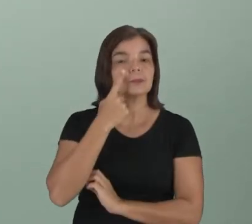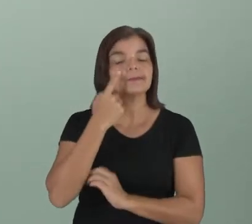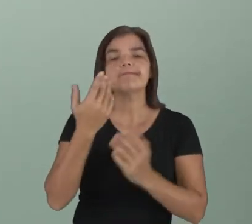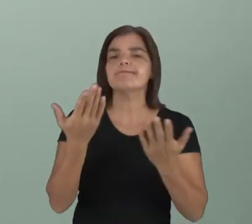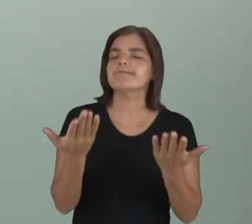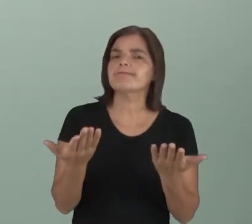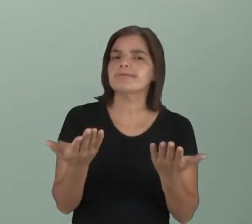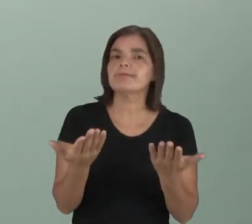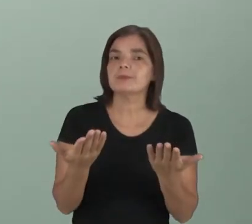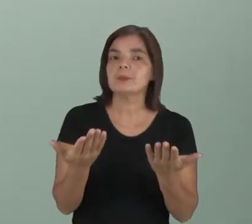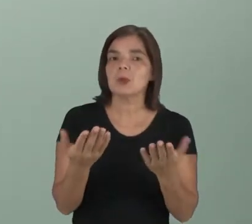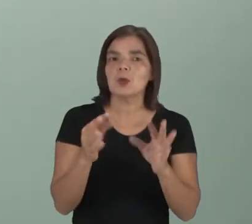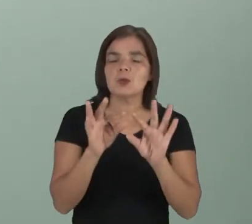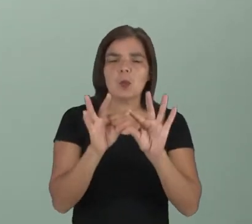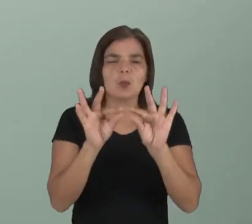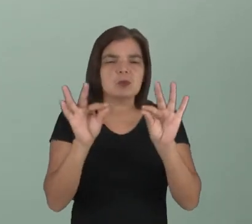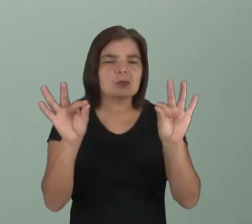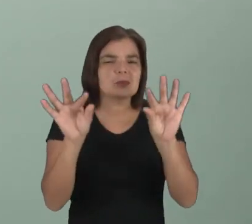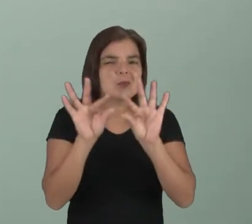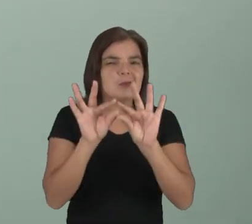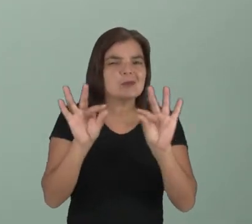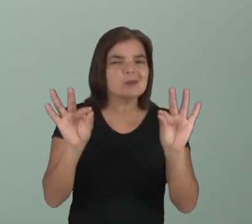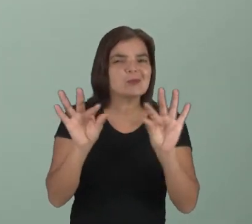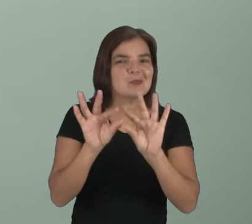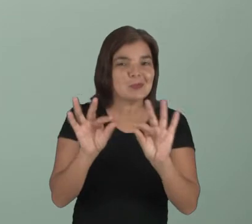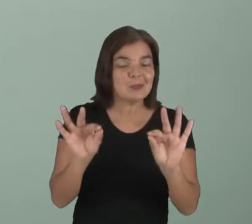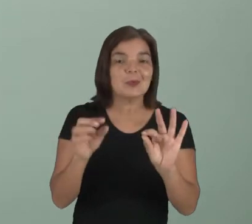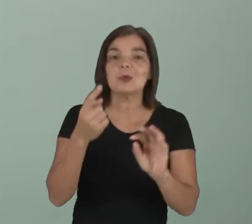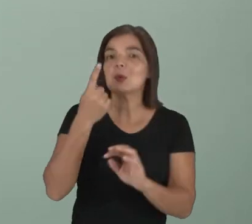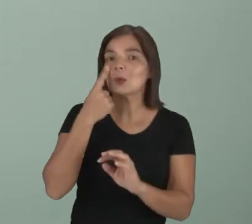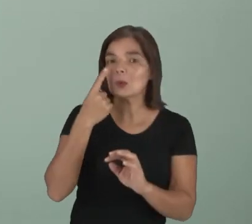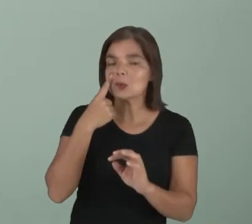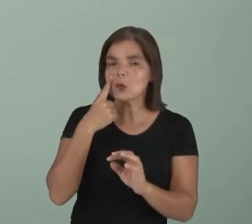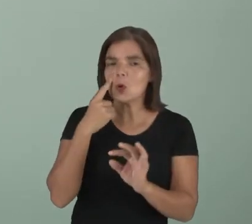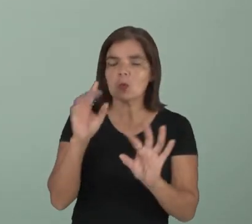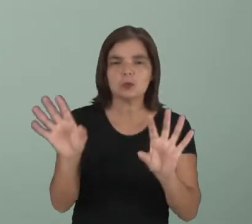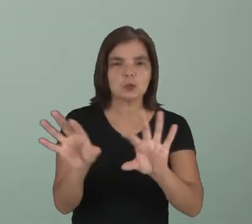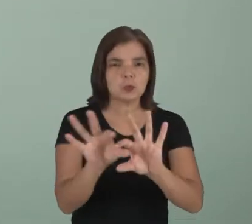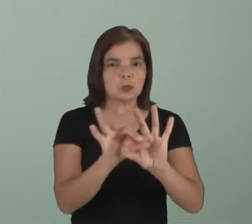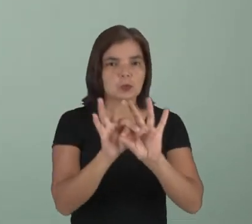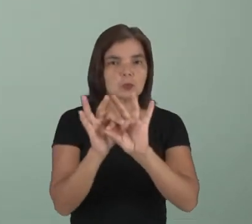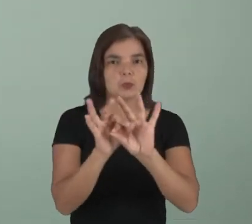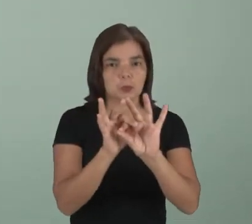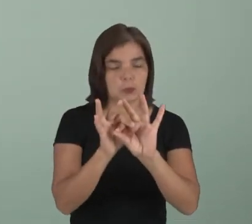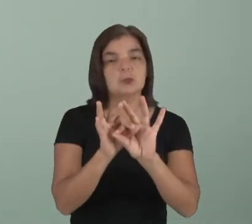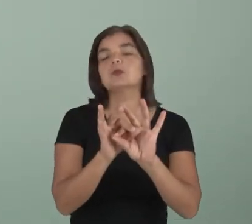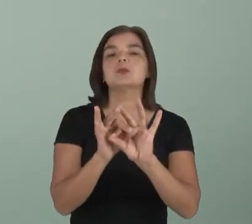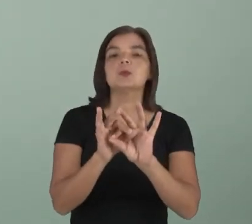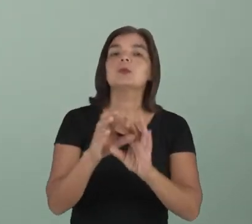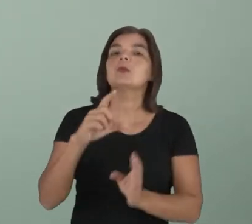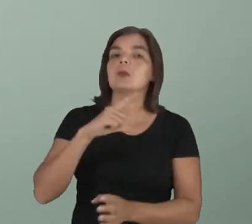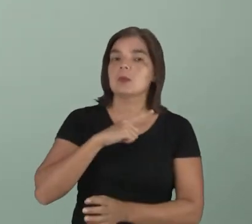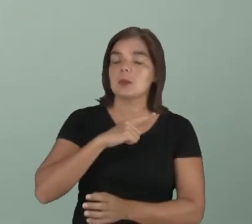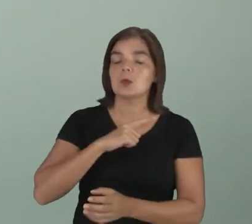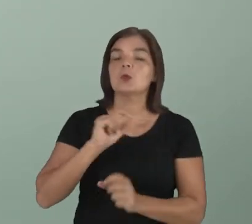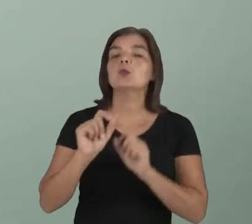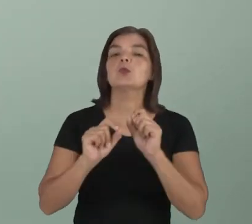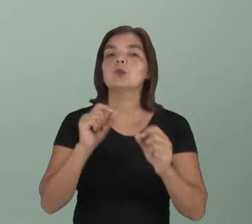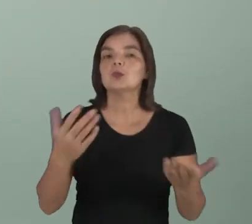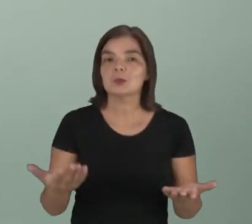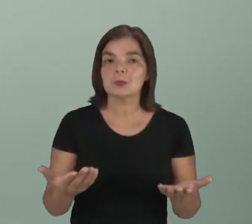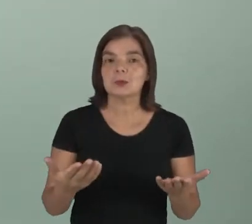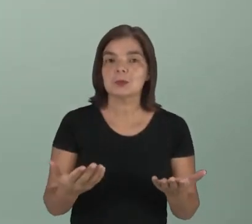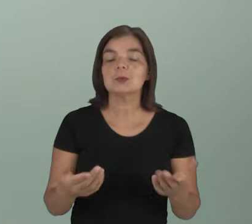se fossem os fios, né? E quando nós entrelaçamos aí esses fios, nós temos o que chamamos